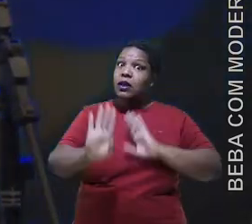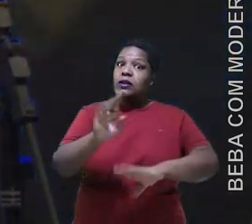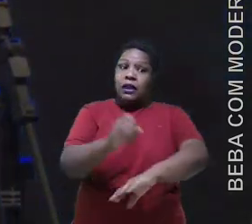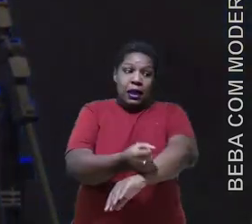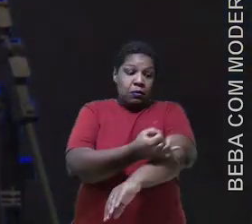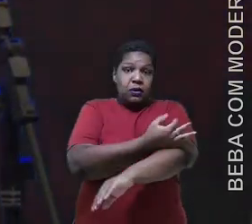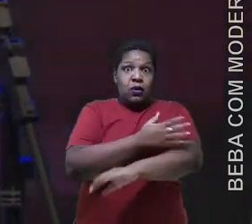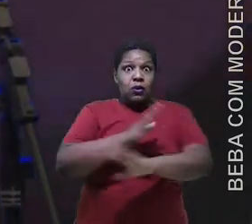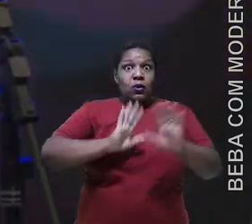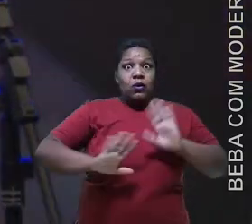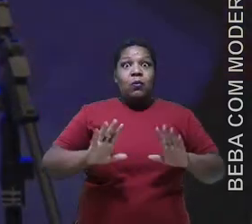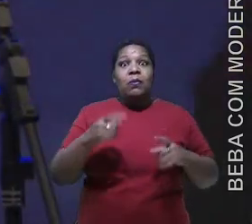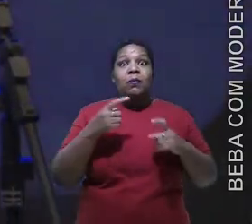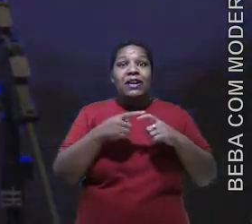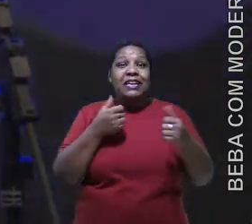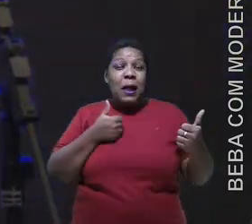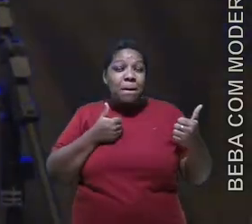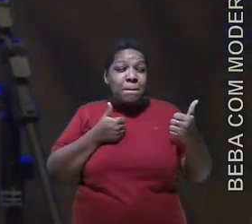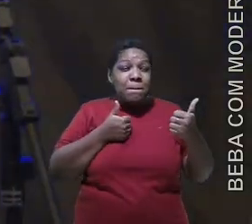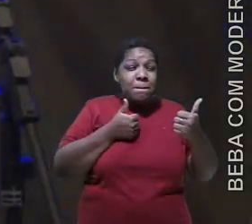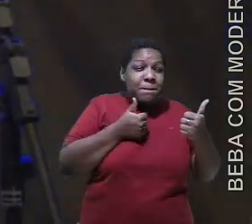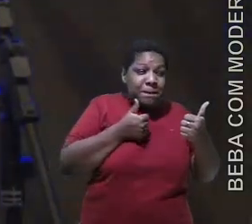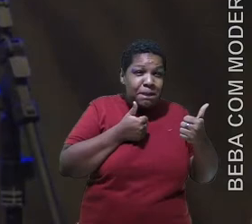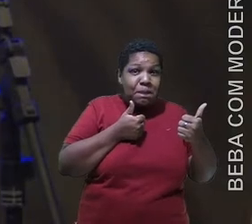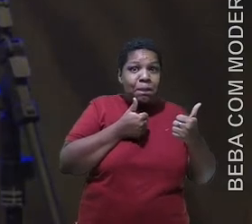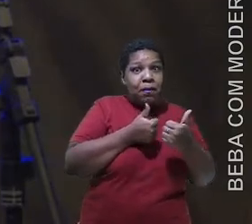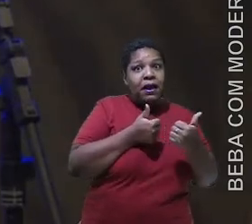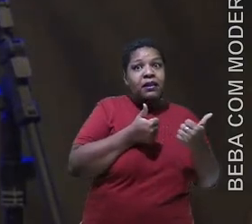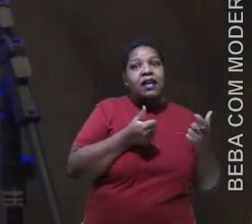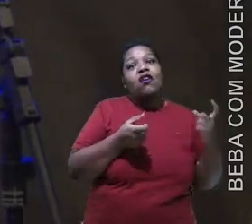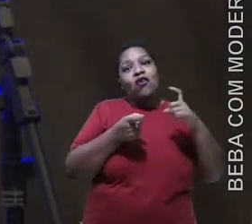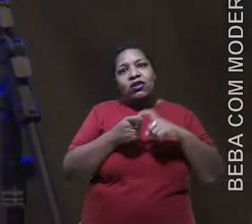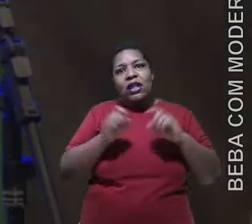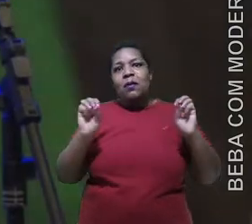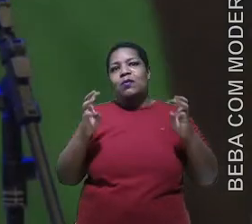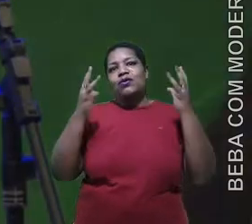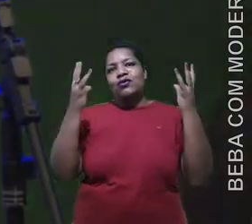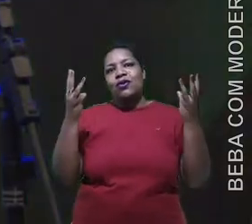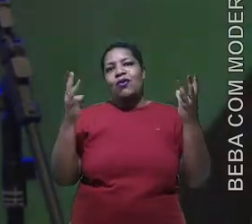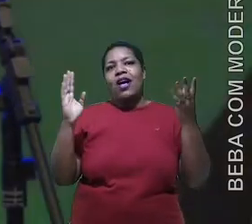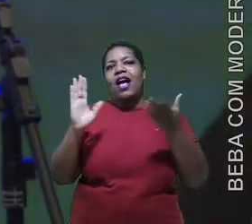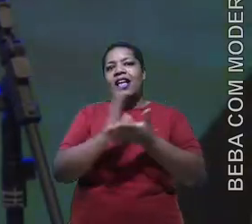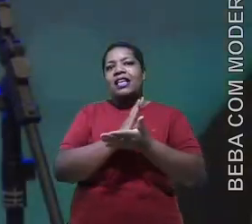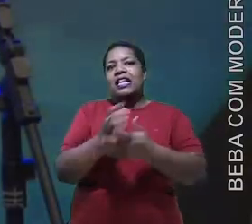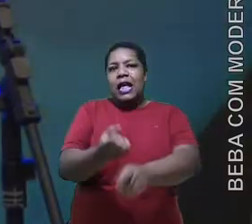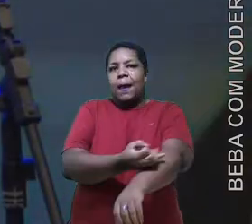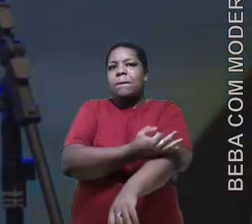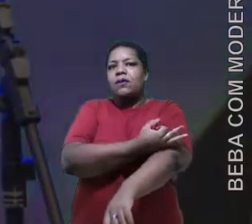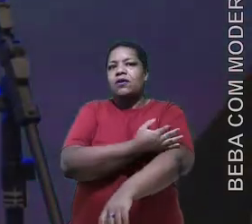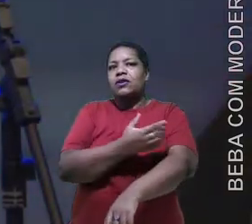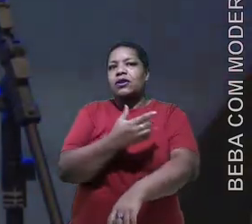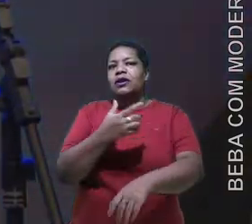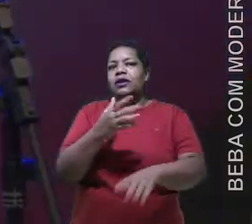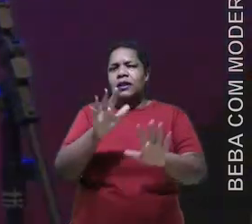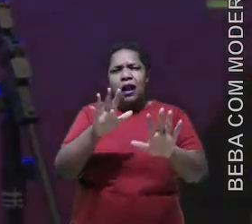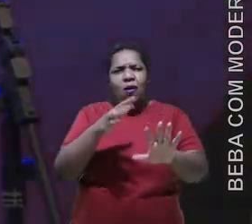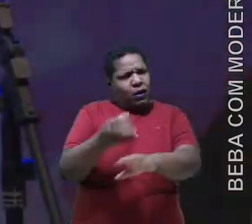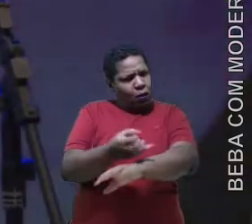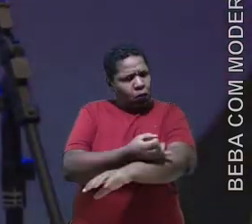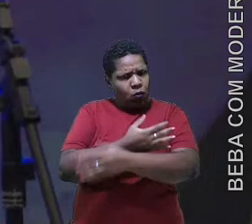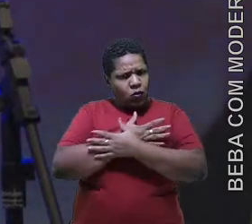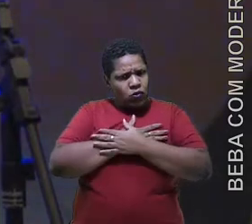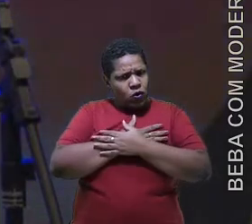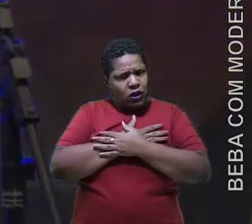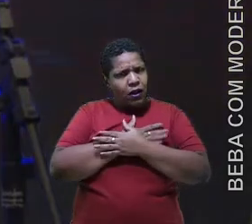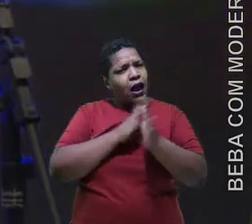tem que tomar cuidado com a emoção toma conta porque quando você tá perto de pegar a coisa né que é voltar para os seus ao vivo às vezes emocionada demais